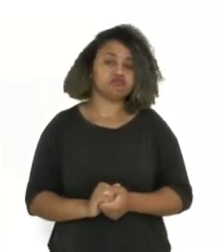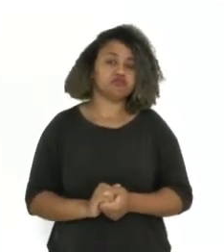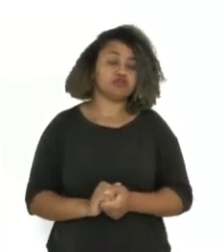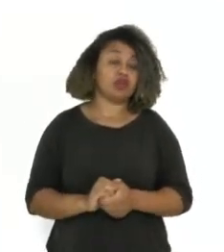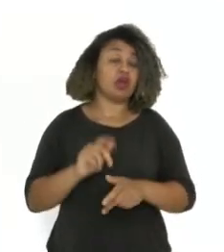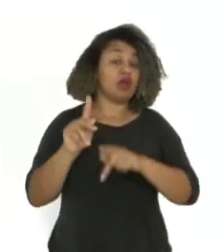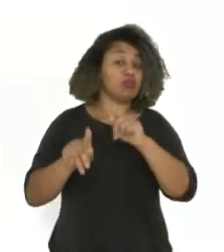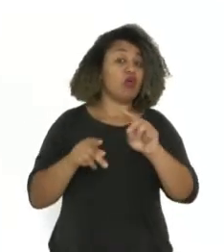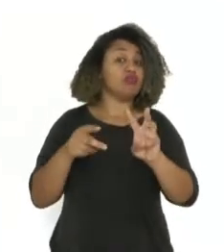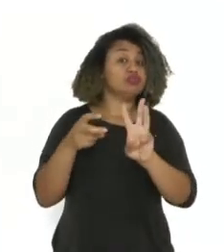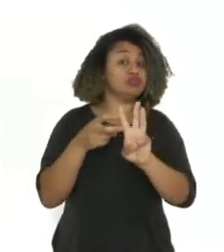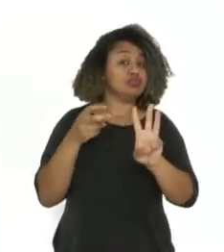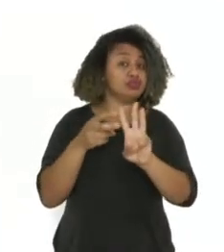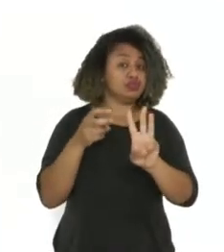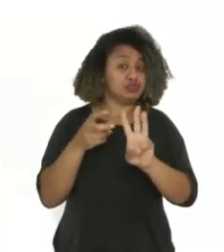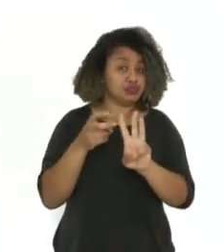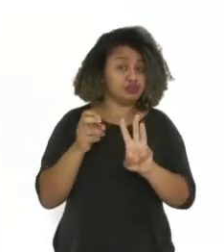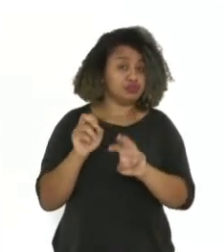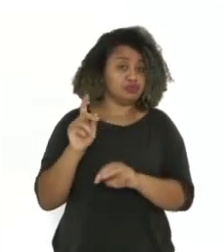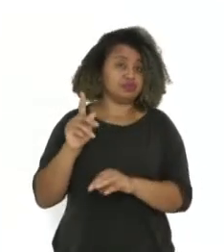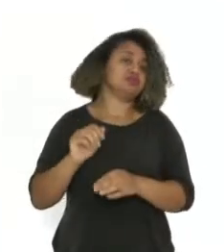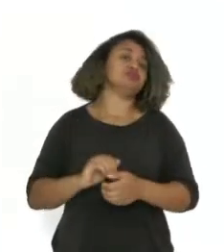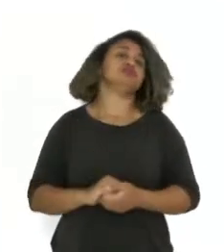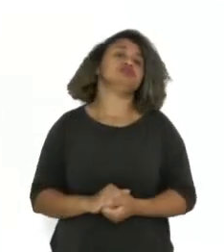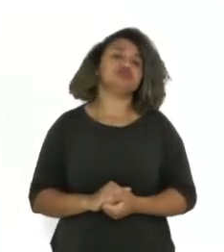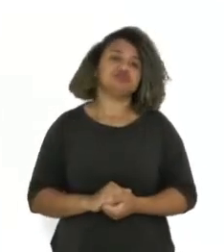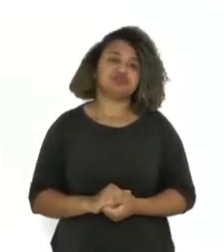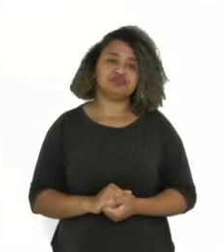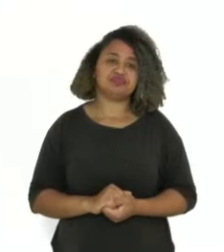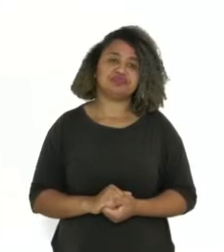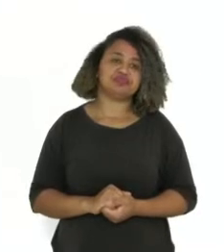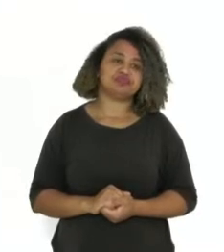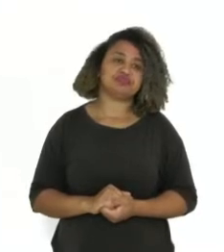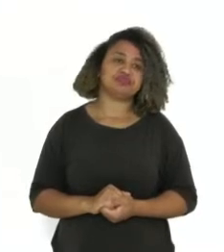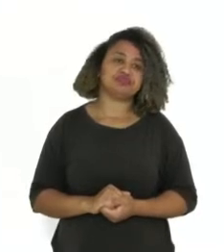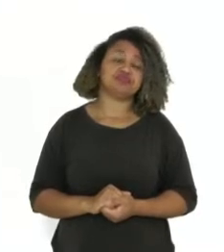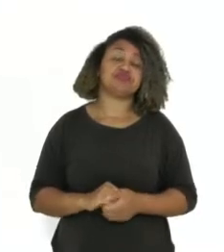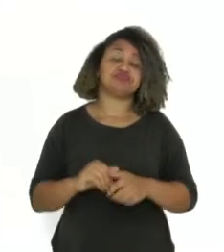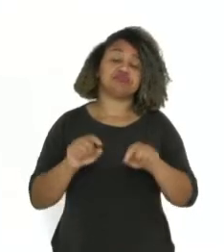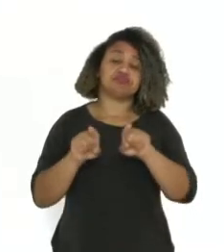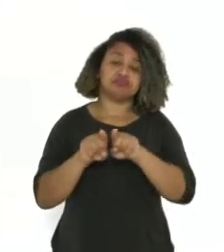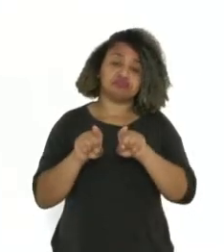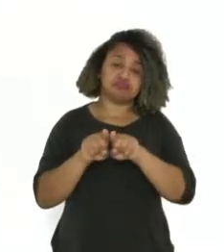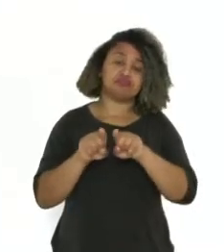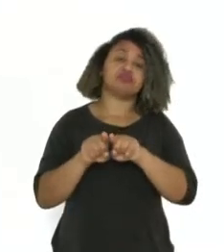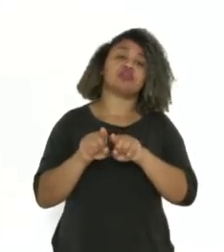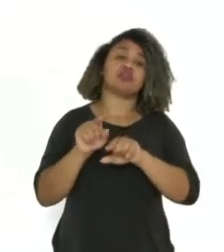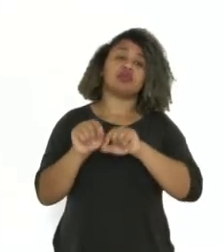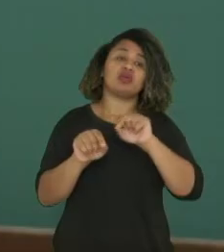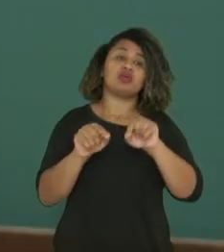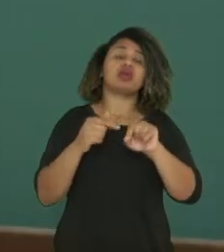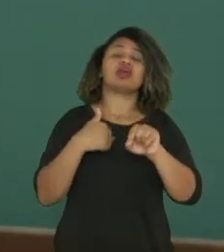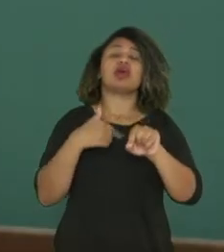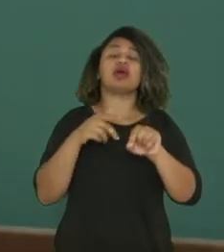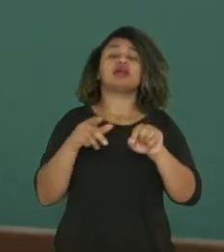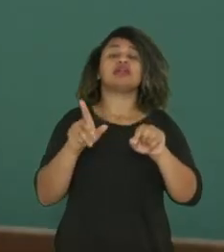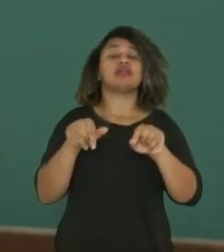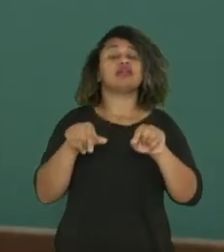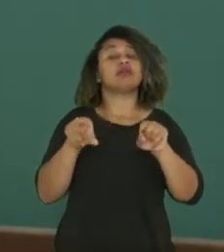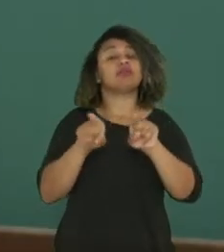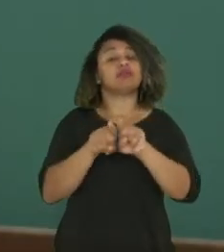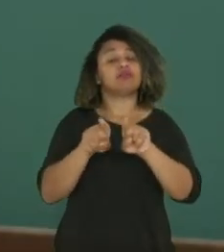por sinal. Assim como também existem indícios de que sua origem se encontra em la